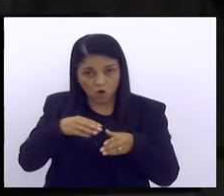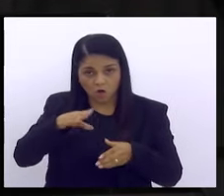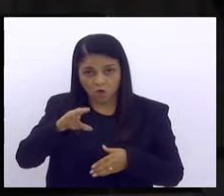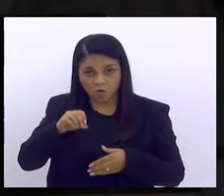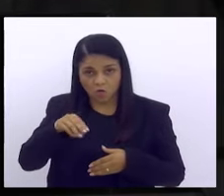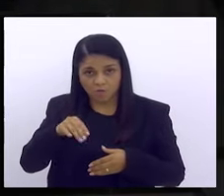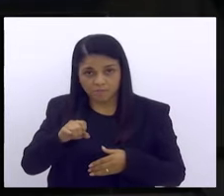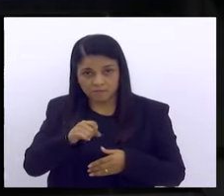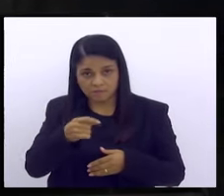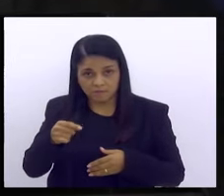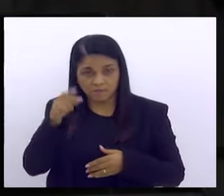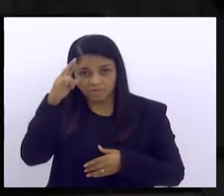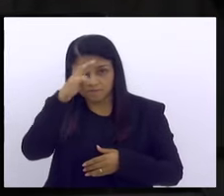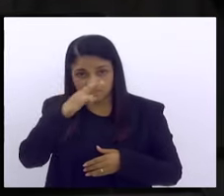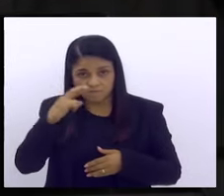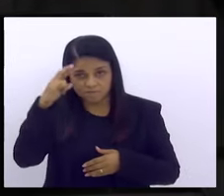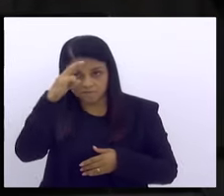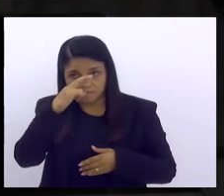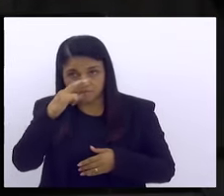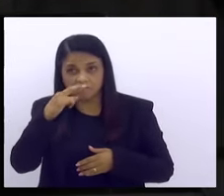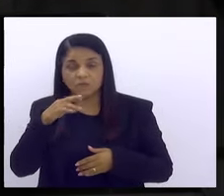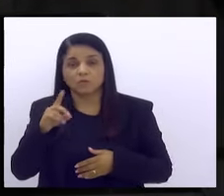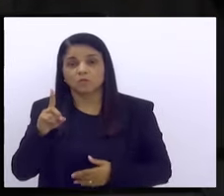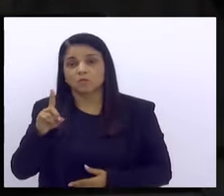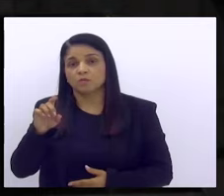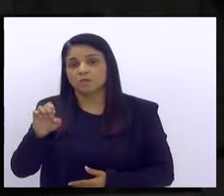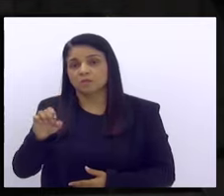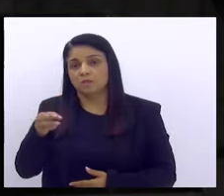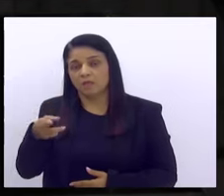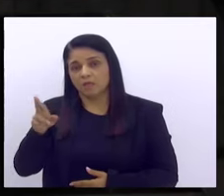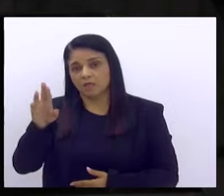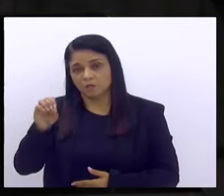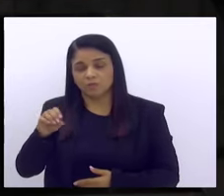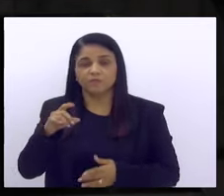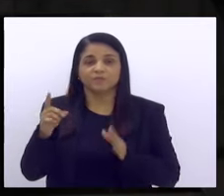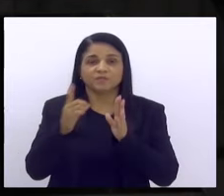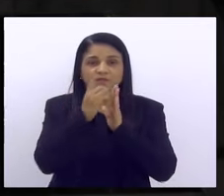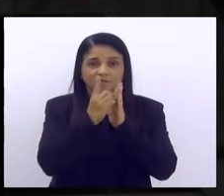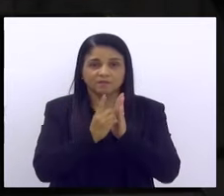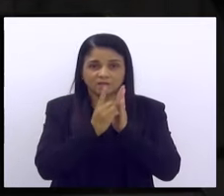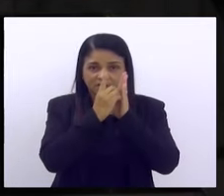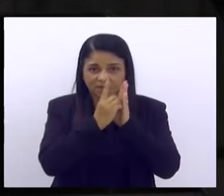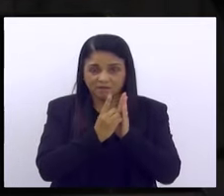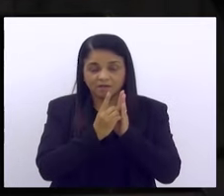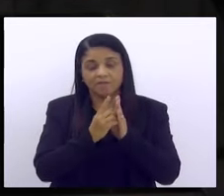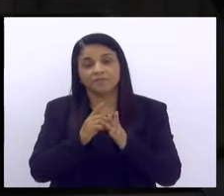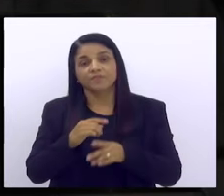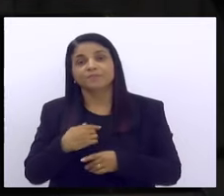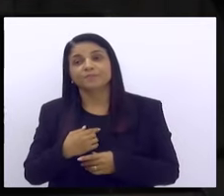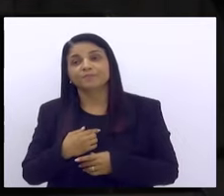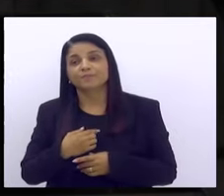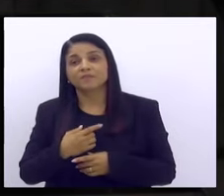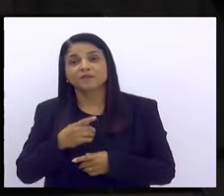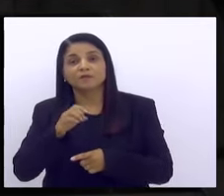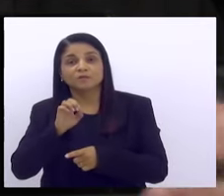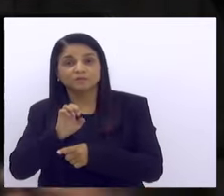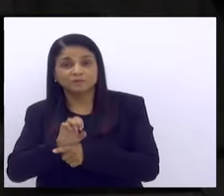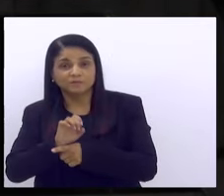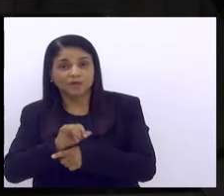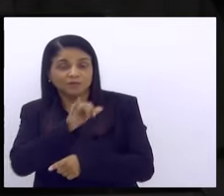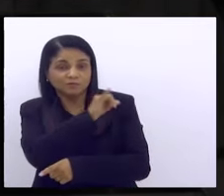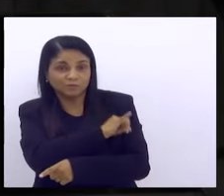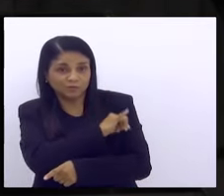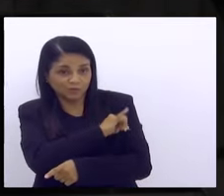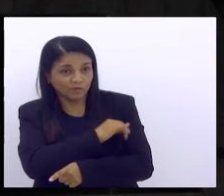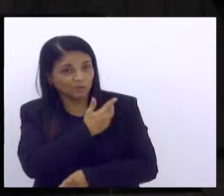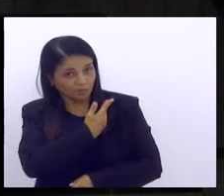nós fiscalizamos o DETRO, o DETRAN, o Estado do Rio de Janeiro. Fiscalizamos o governo do